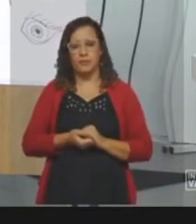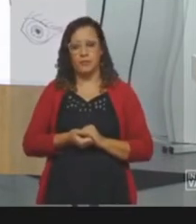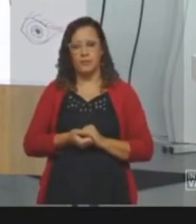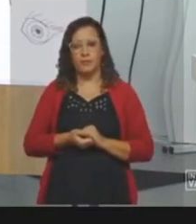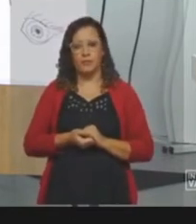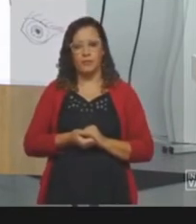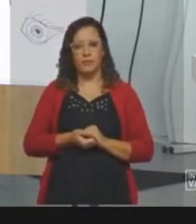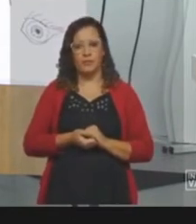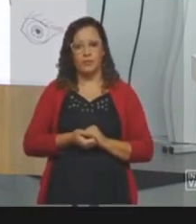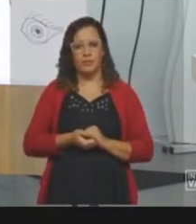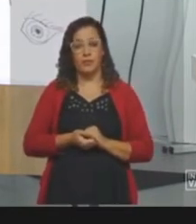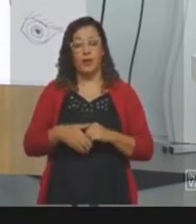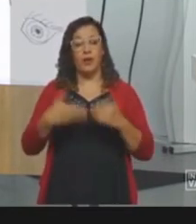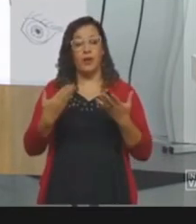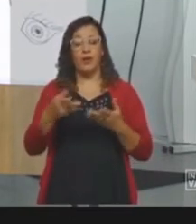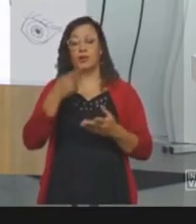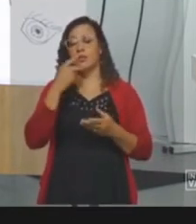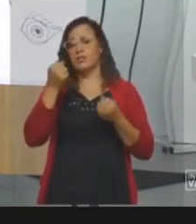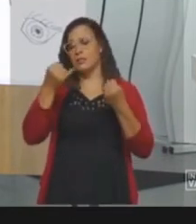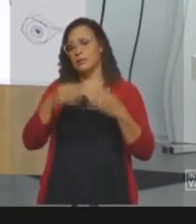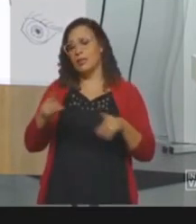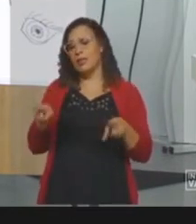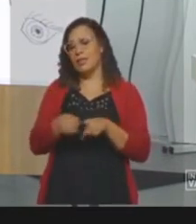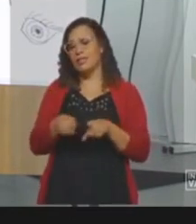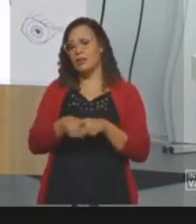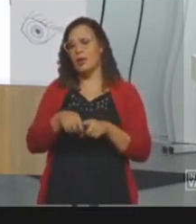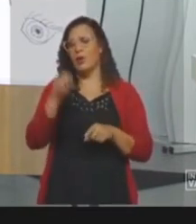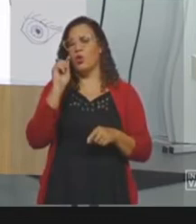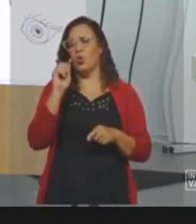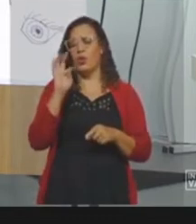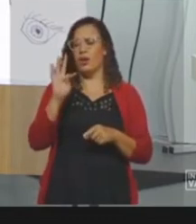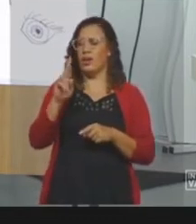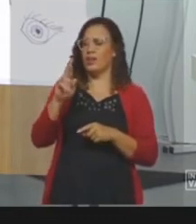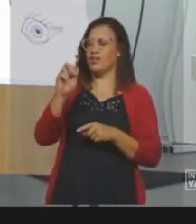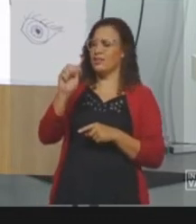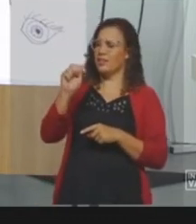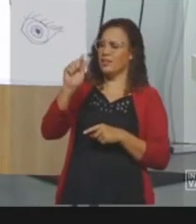Bom, falamos de terapia gênica, vamos falar agora o que são transgênicos.